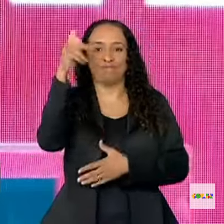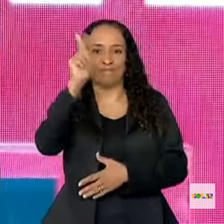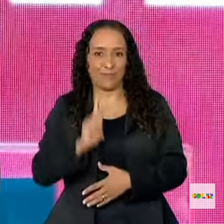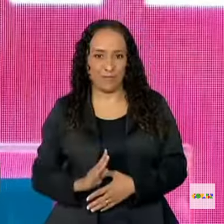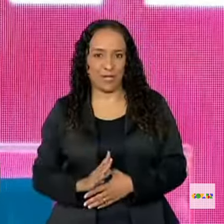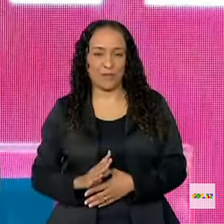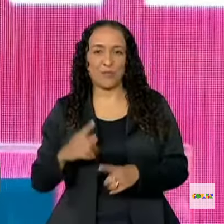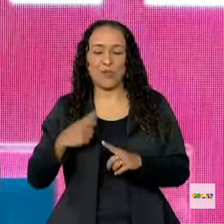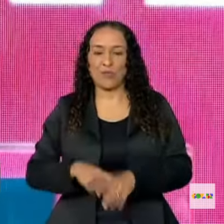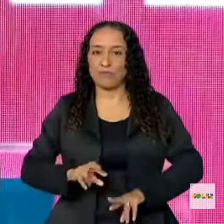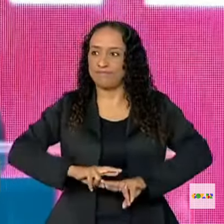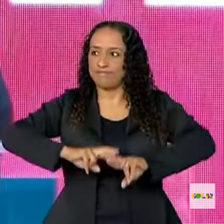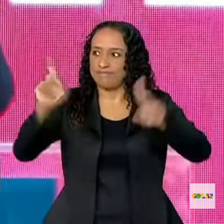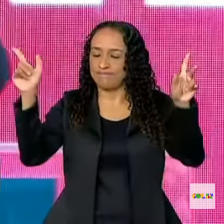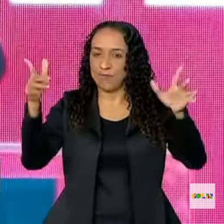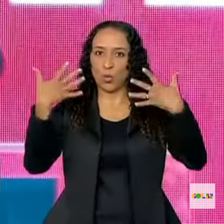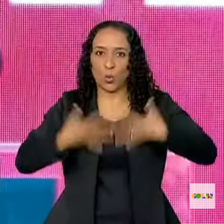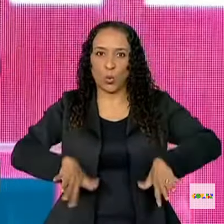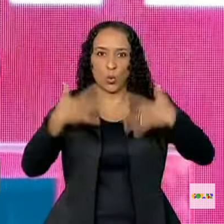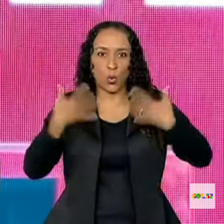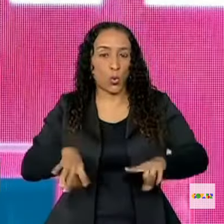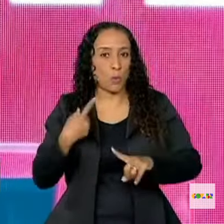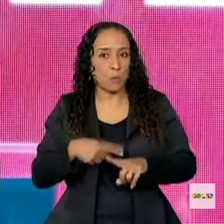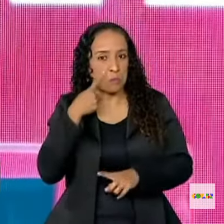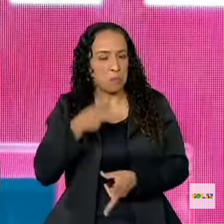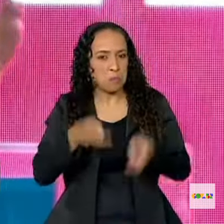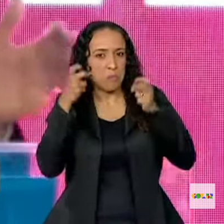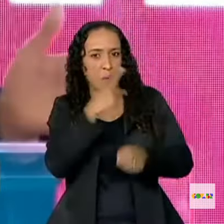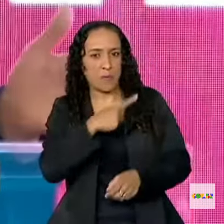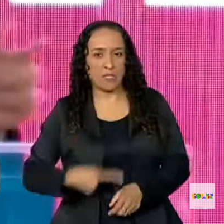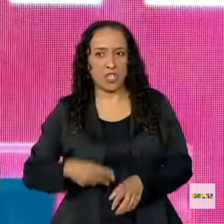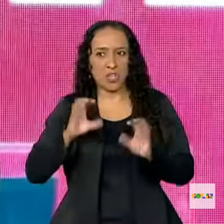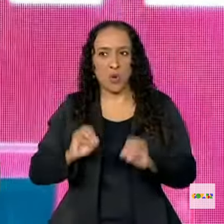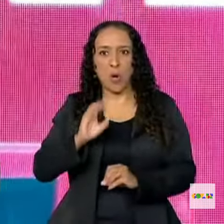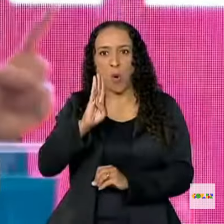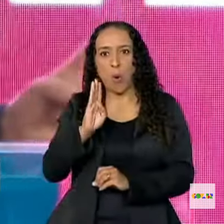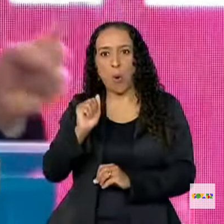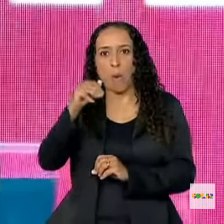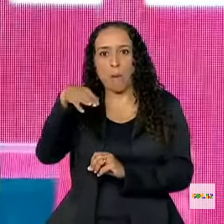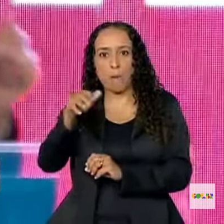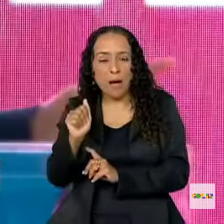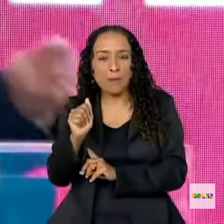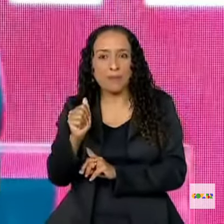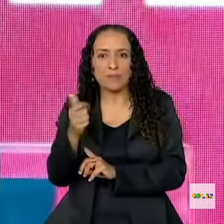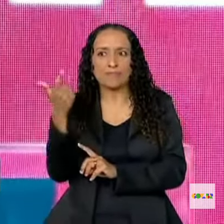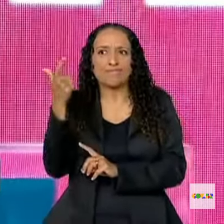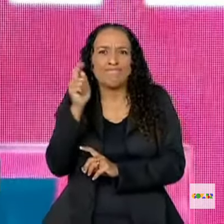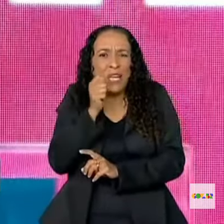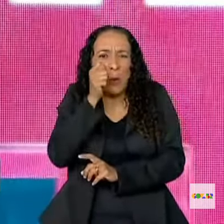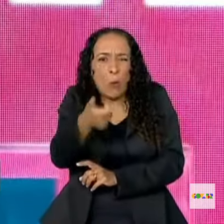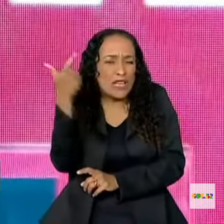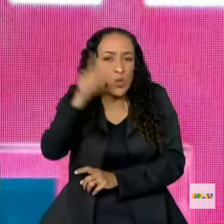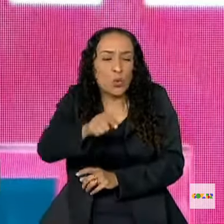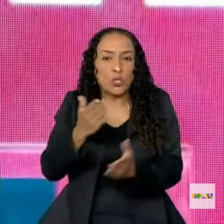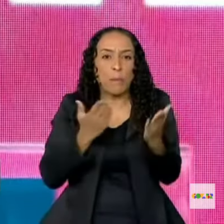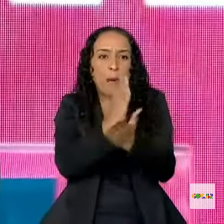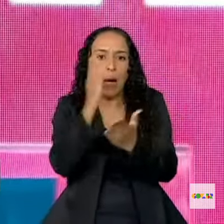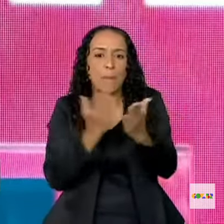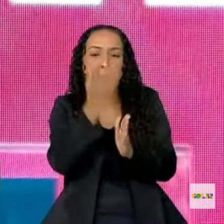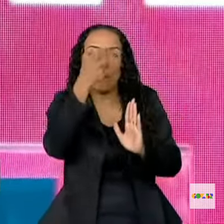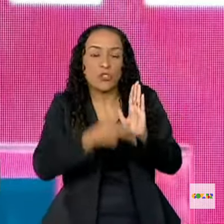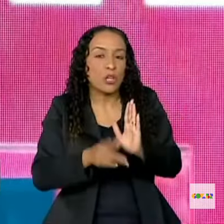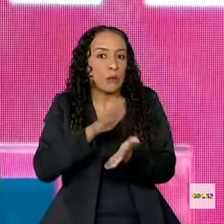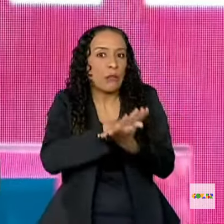a diferença é muito grande vocês vir que um presidente como Obama quase não conseguiu aprovar nenhum projeto 8 anos